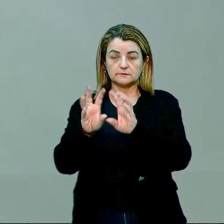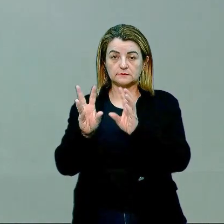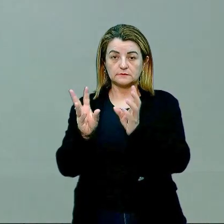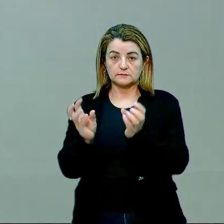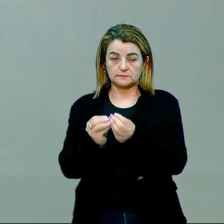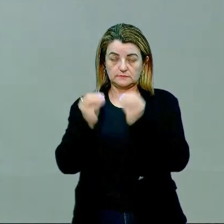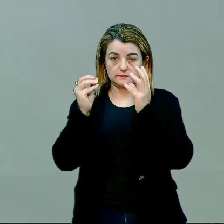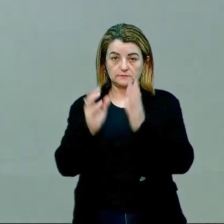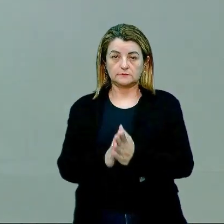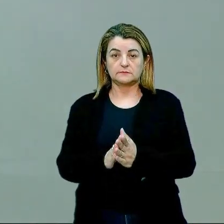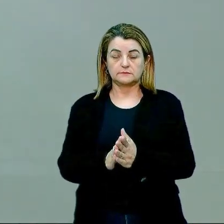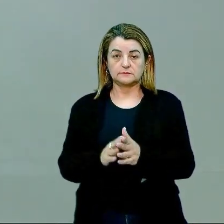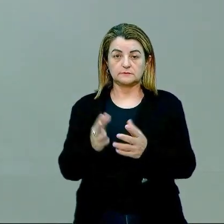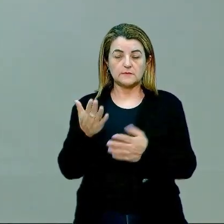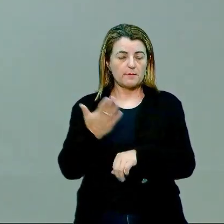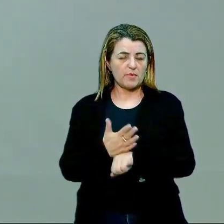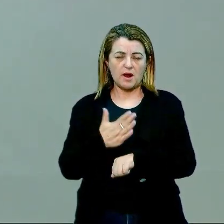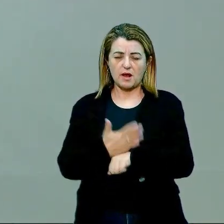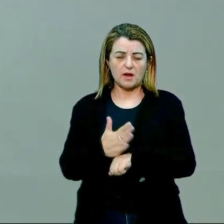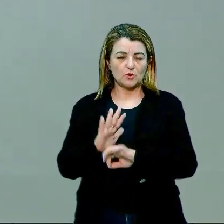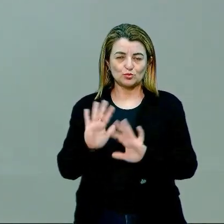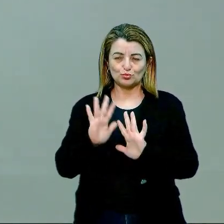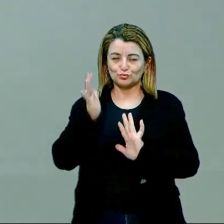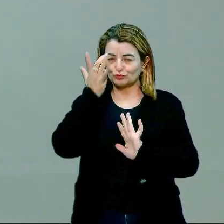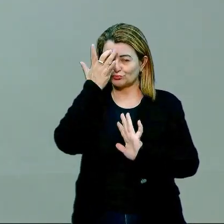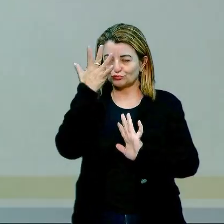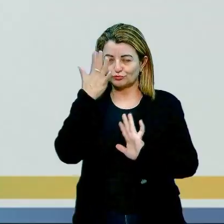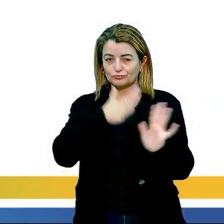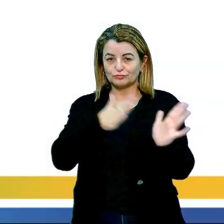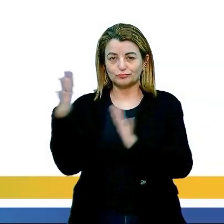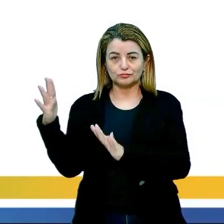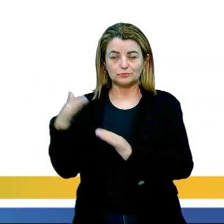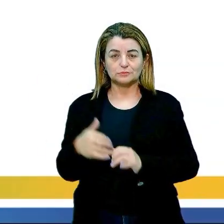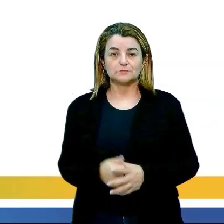as bem práticas. Vamos começar então.